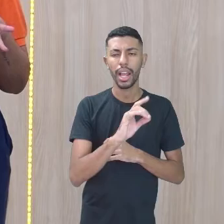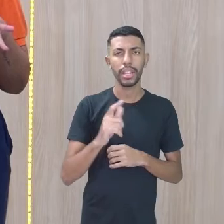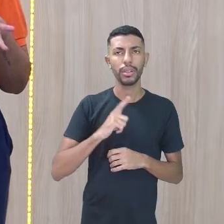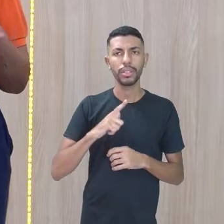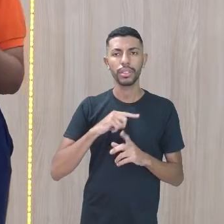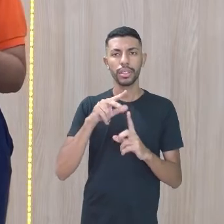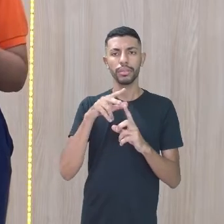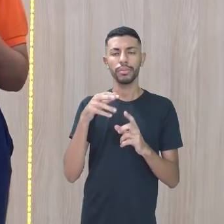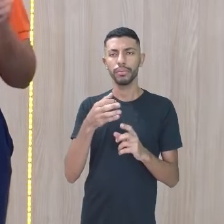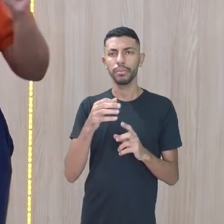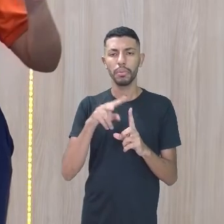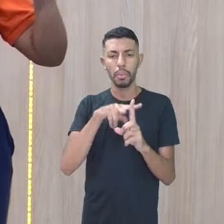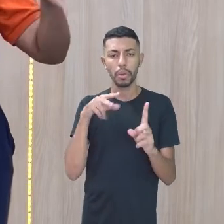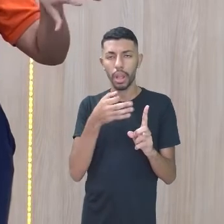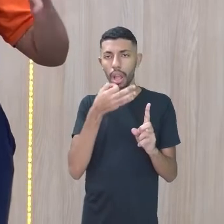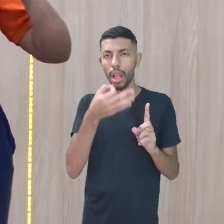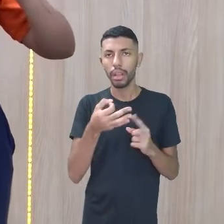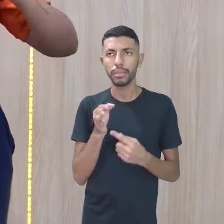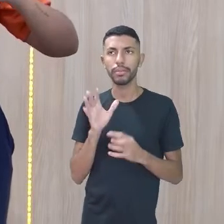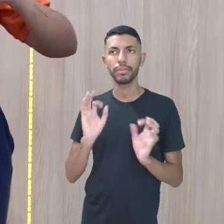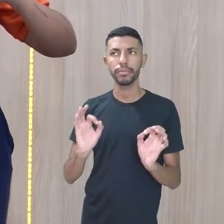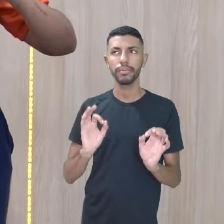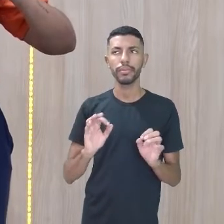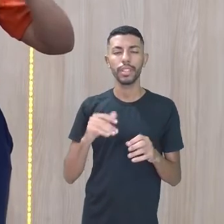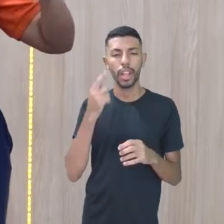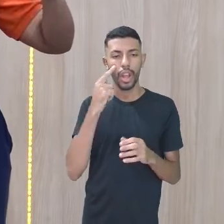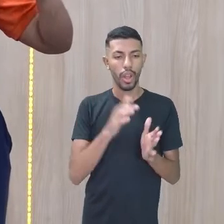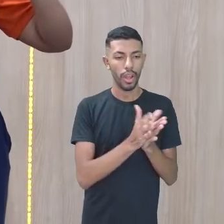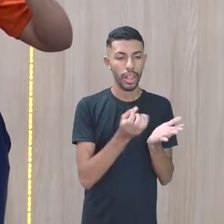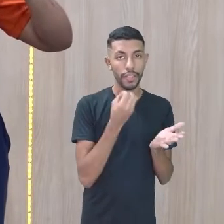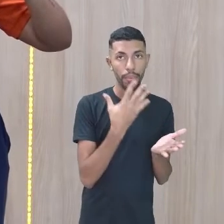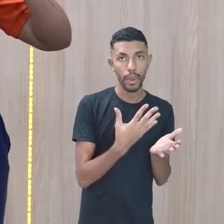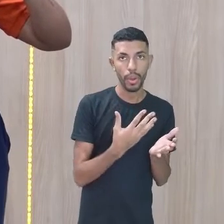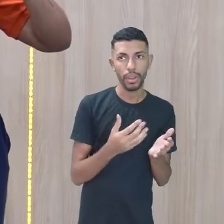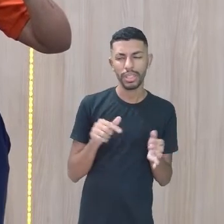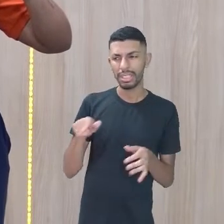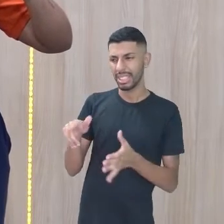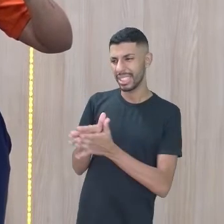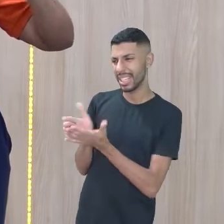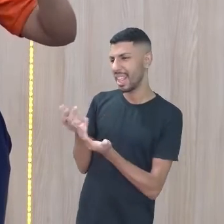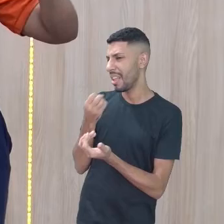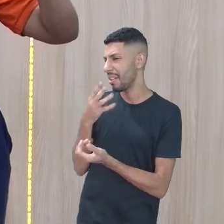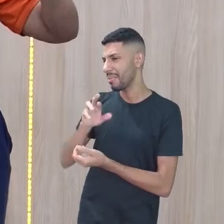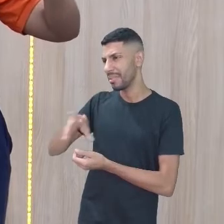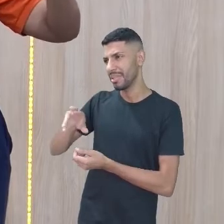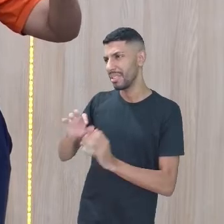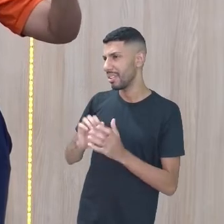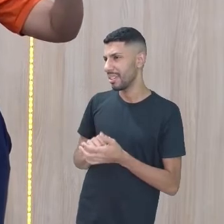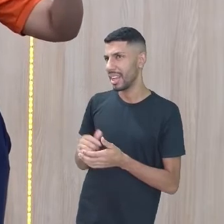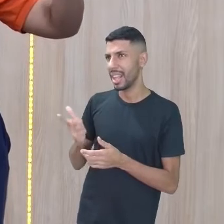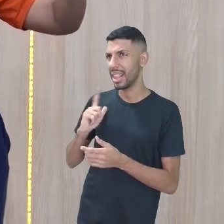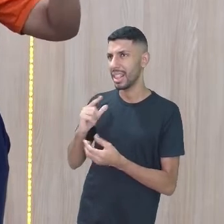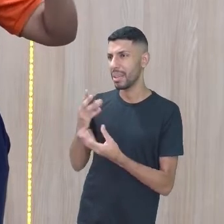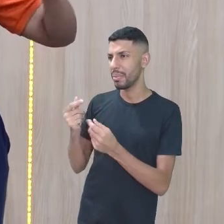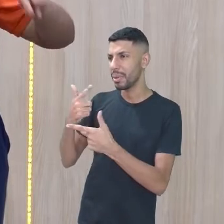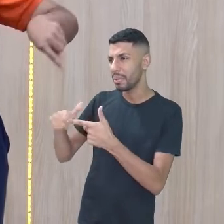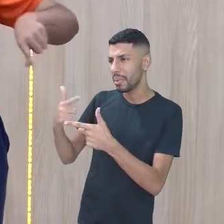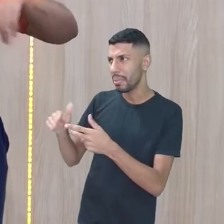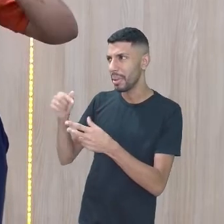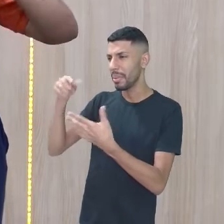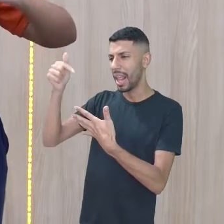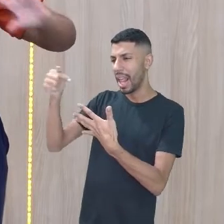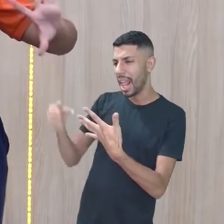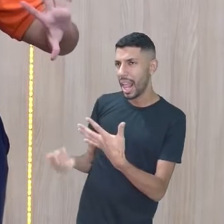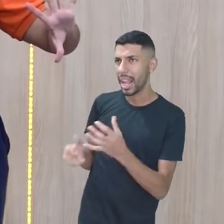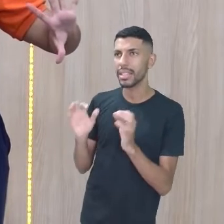expor o seu ponto de vista e dizer, olha, esse livro é massa. Aí o outro diz, esse livro não é massa não, tá cheio de problema. Ó, aqui, ó, 1, 2,